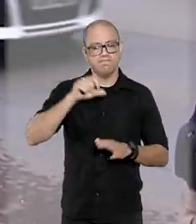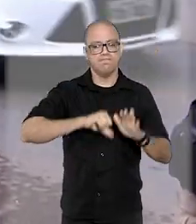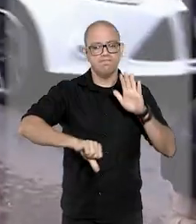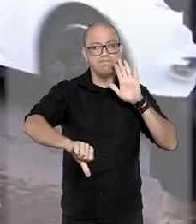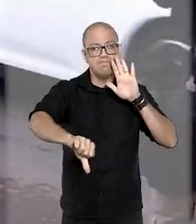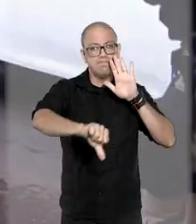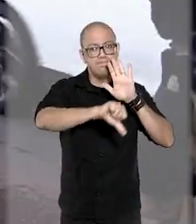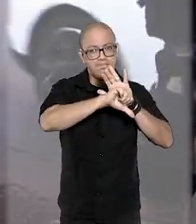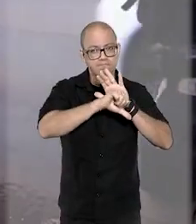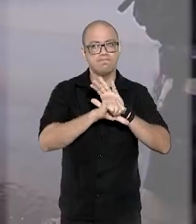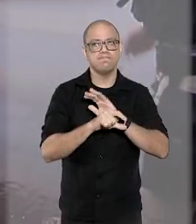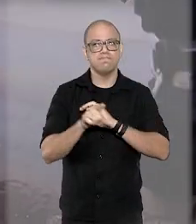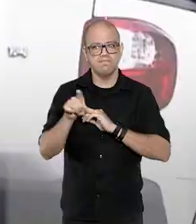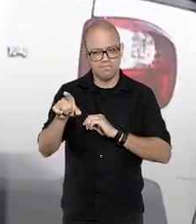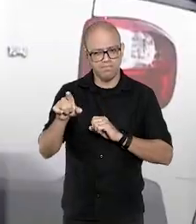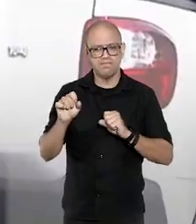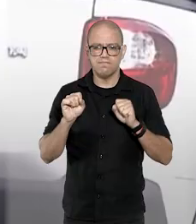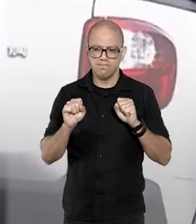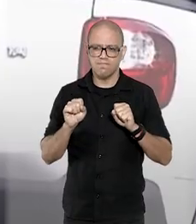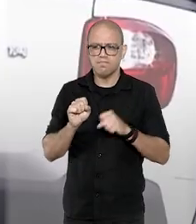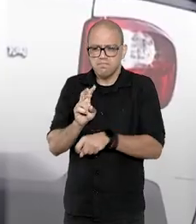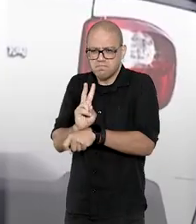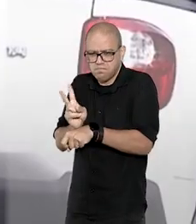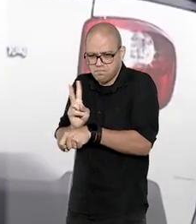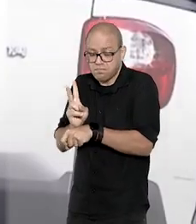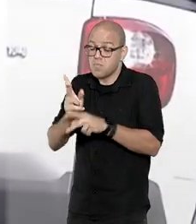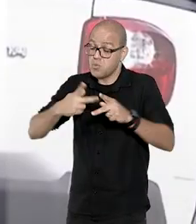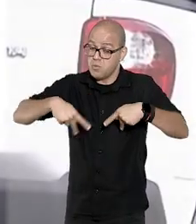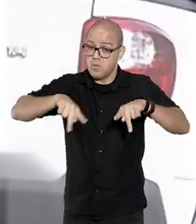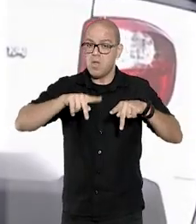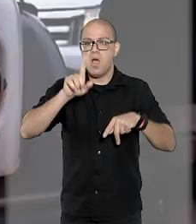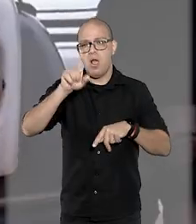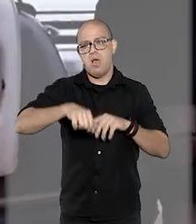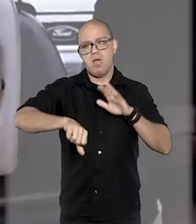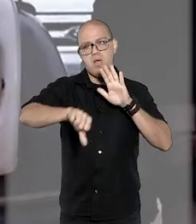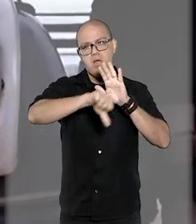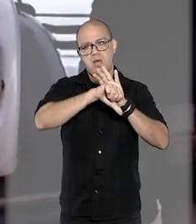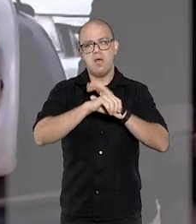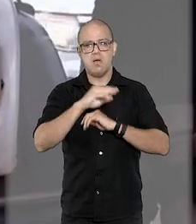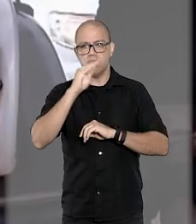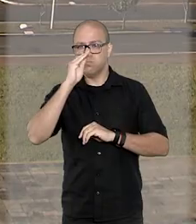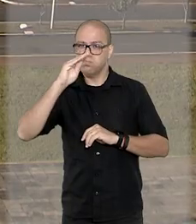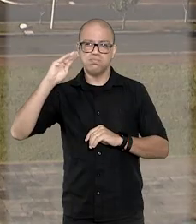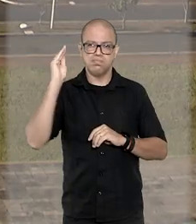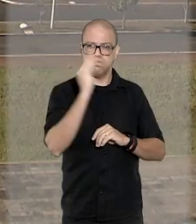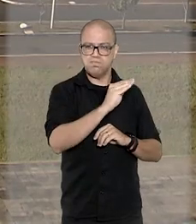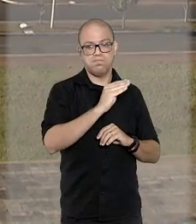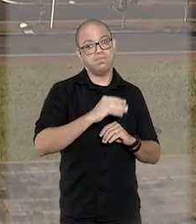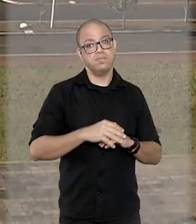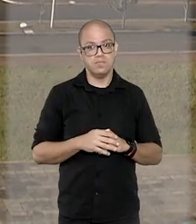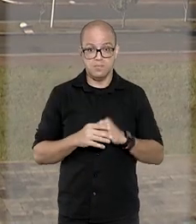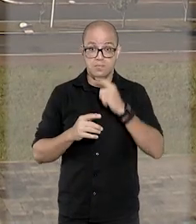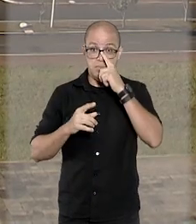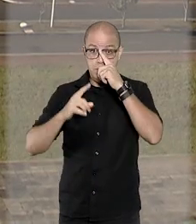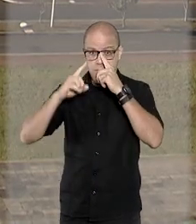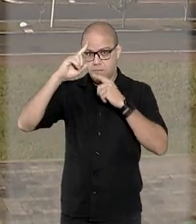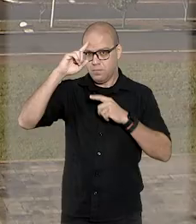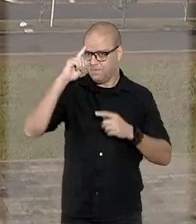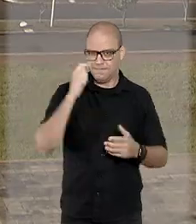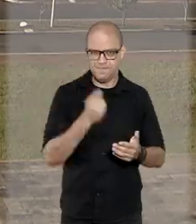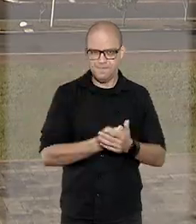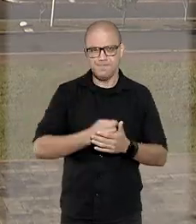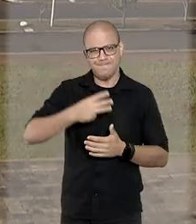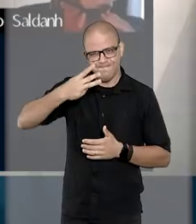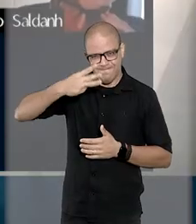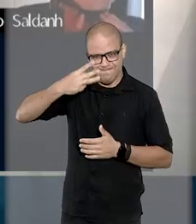exercício da atividade ostensiva de segurança pública é crime de desobediência. Foi o que definiu a terceira sessão